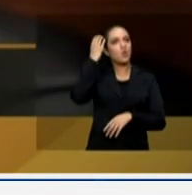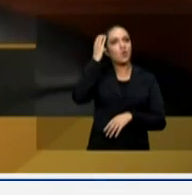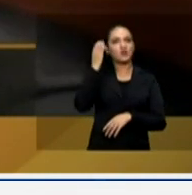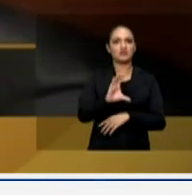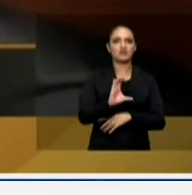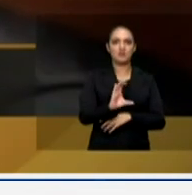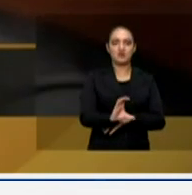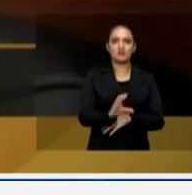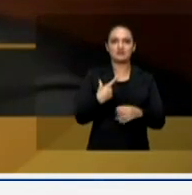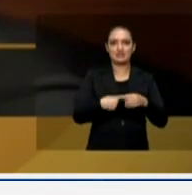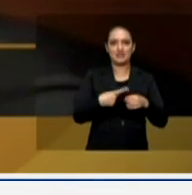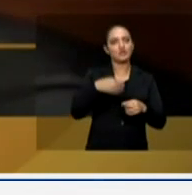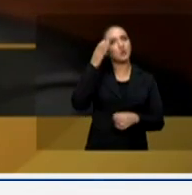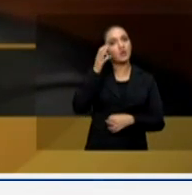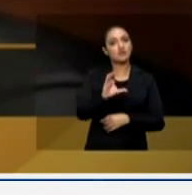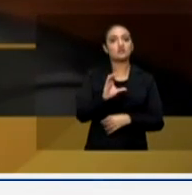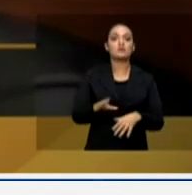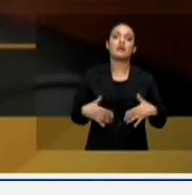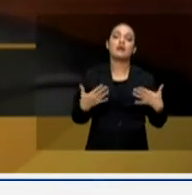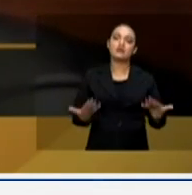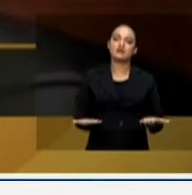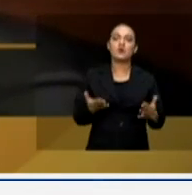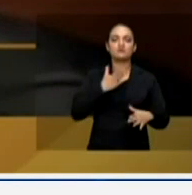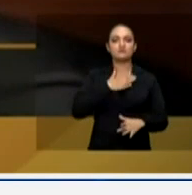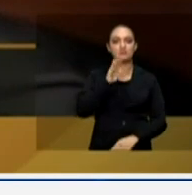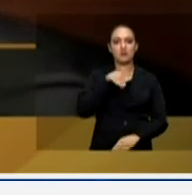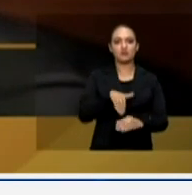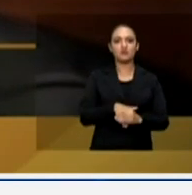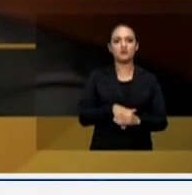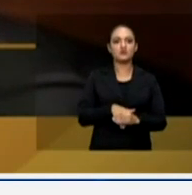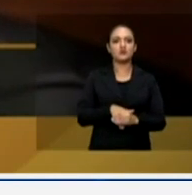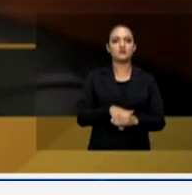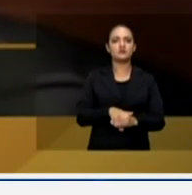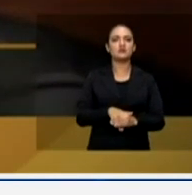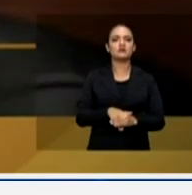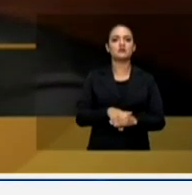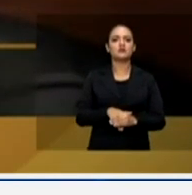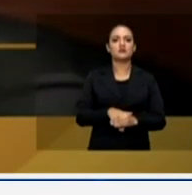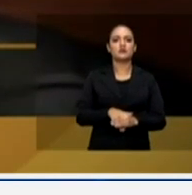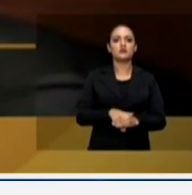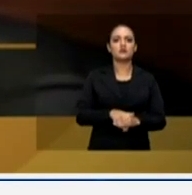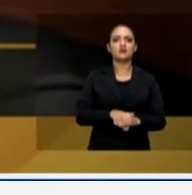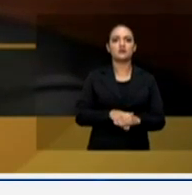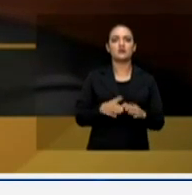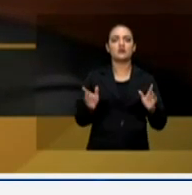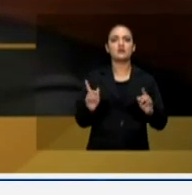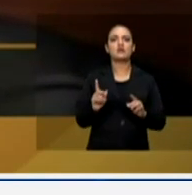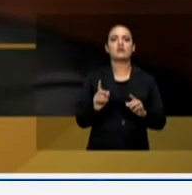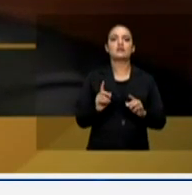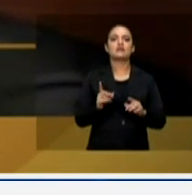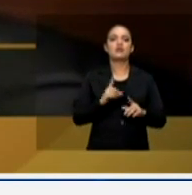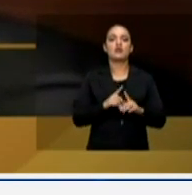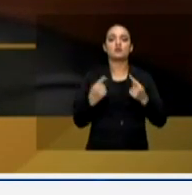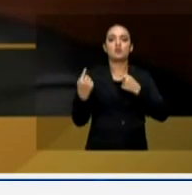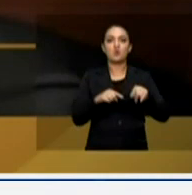uma discussão se o assunto deveria ser submetido à turma ou ao Pleno, mas por 9-2 entendeu que foi correta a